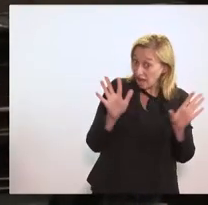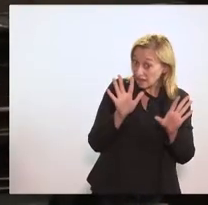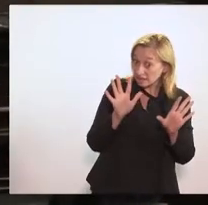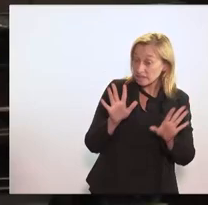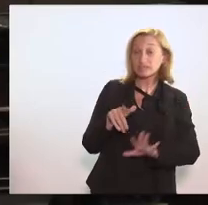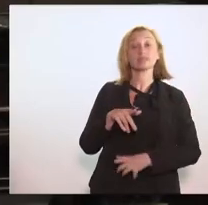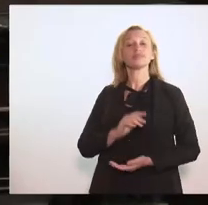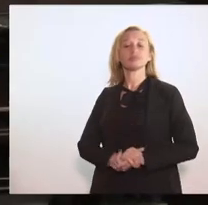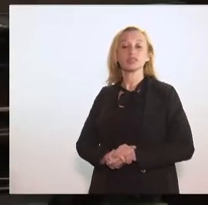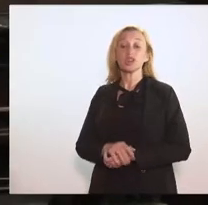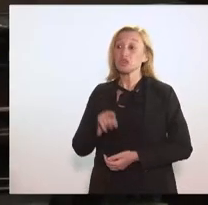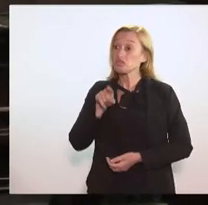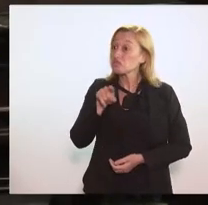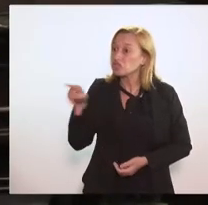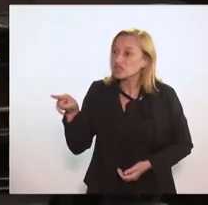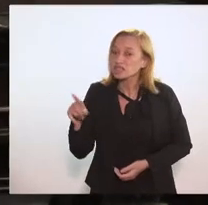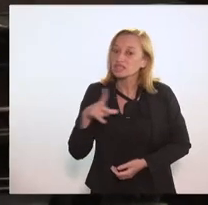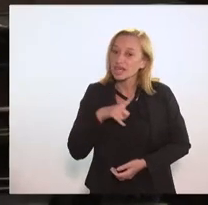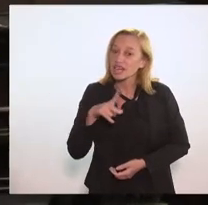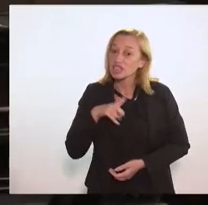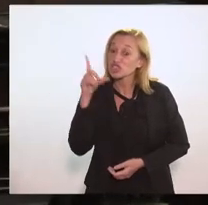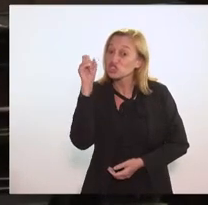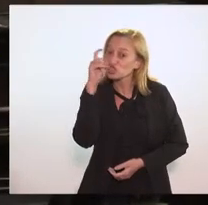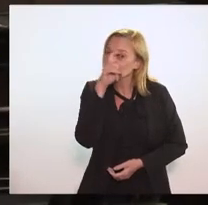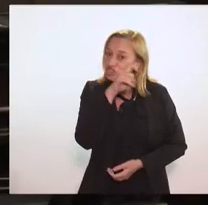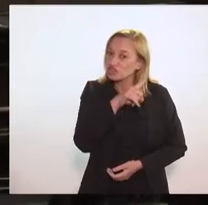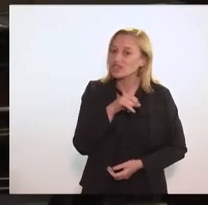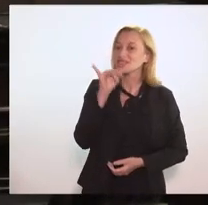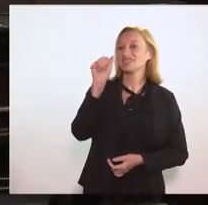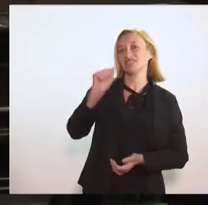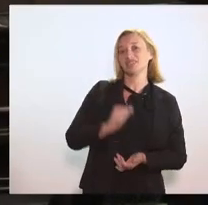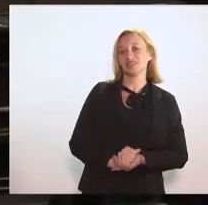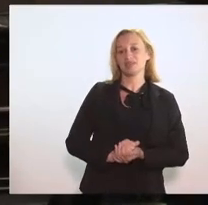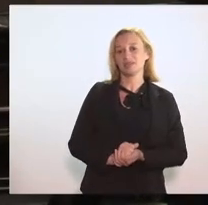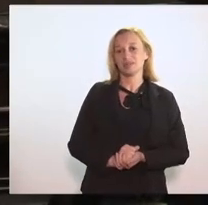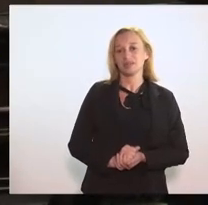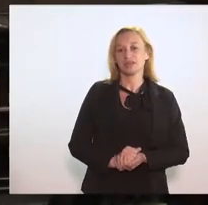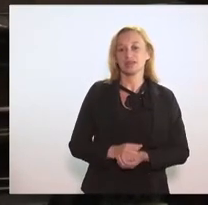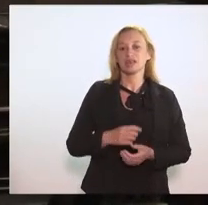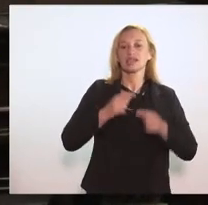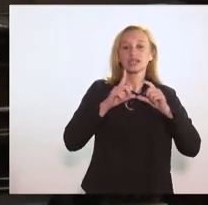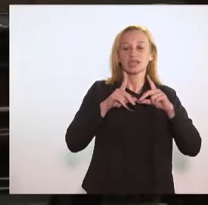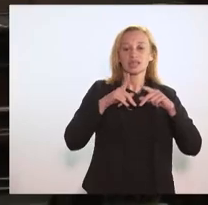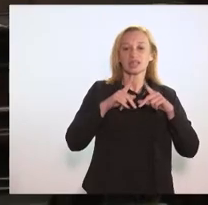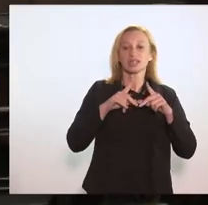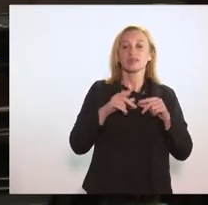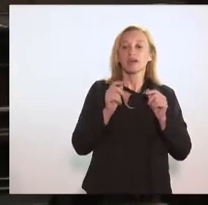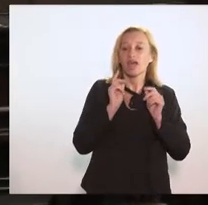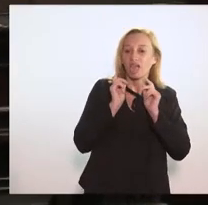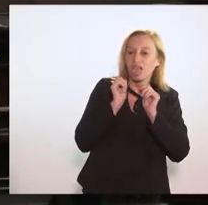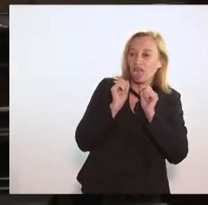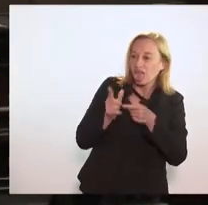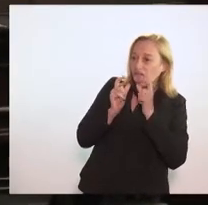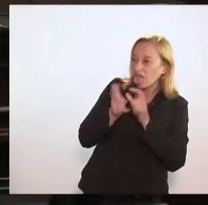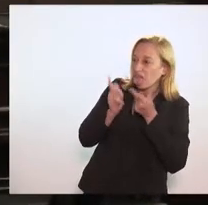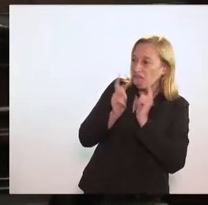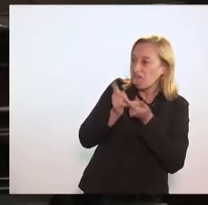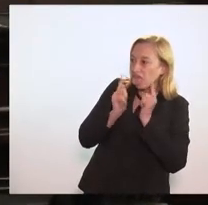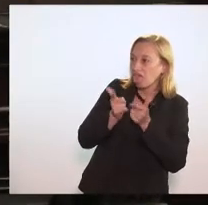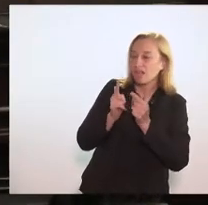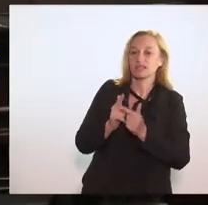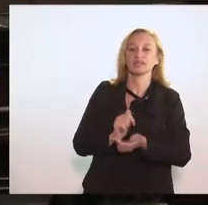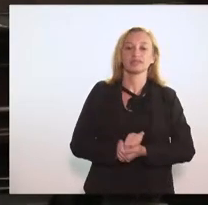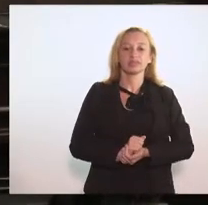alto e bom som vocês terão Dias muito difíceis para as gravatas e para demagogia e para